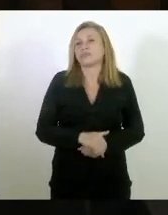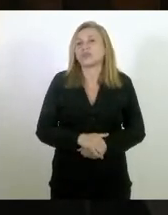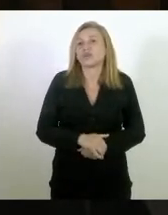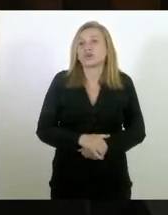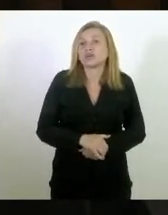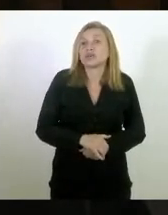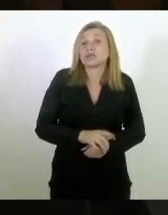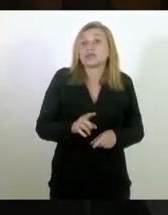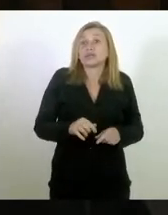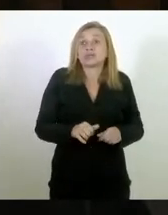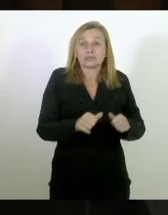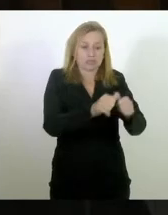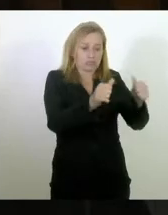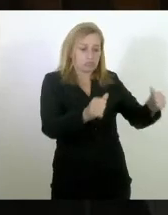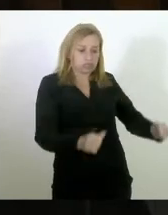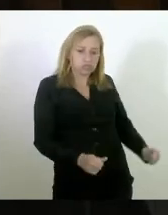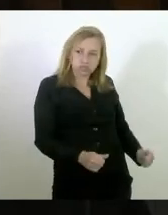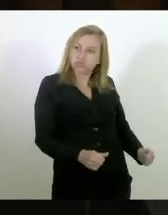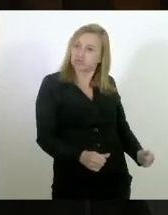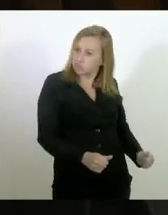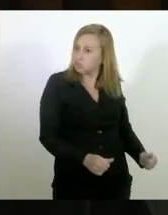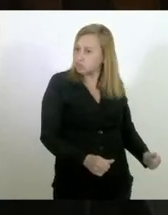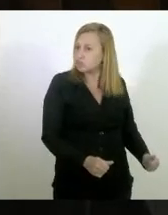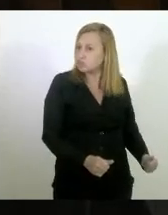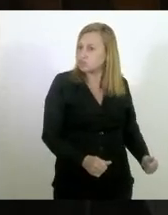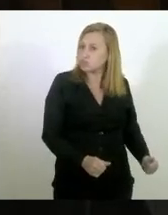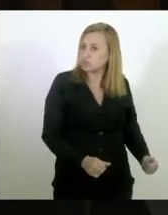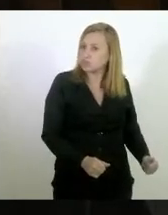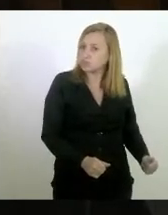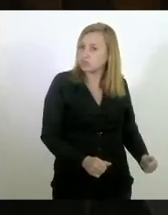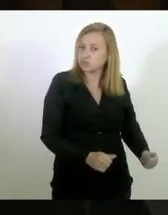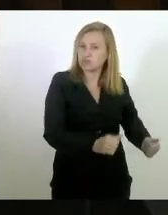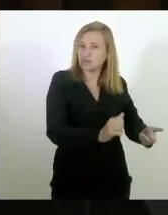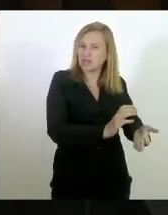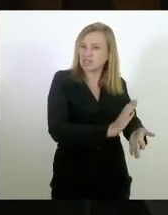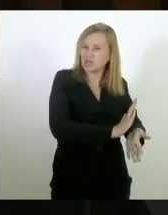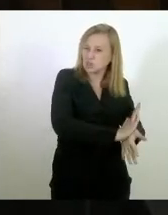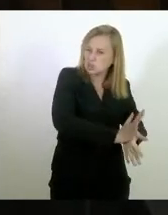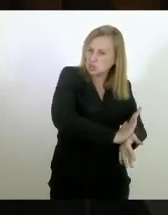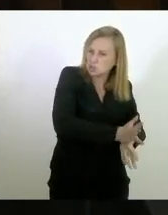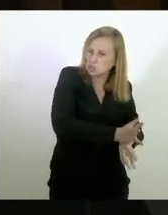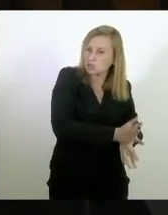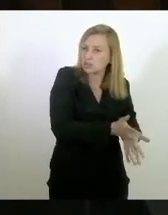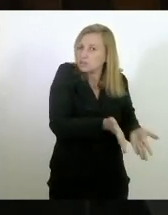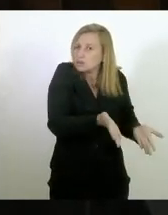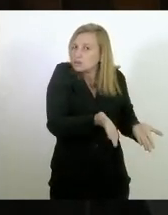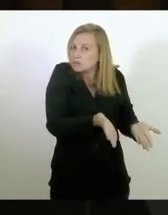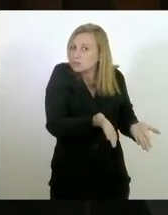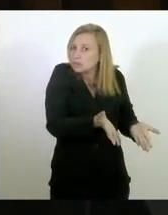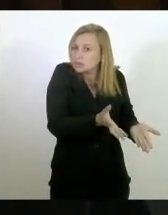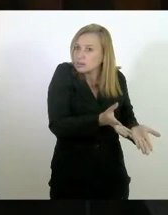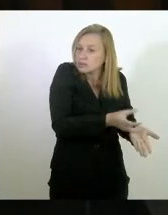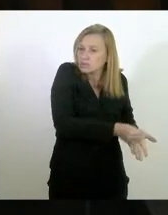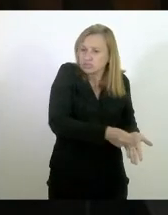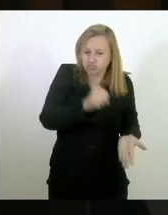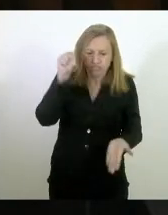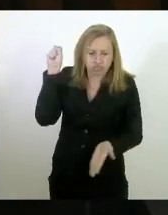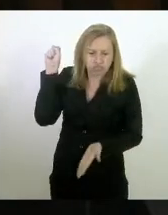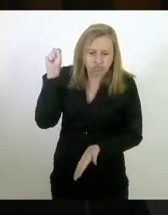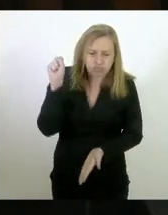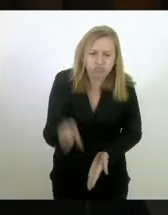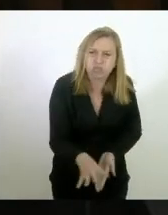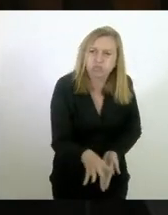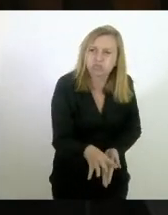Santos imagens de Santos São depredados e são jogadas ao chão